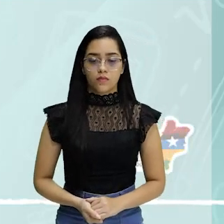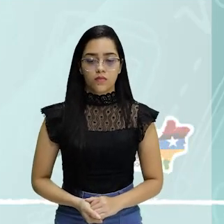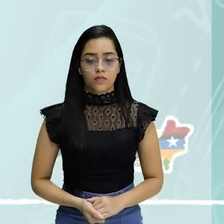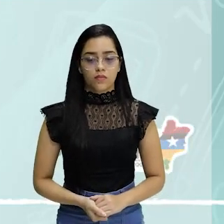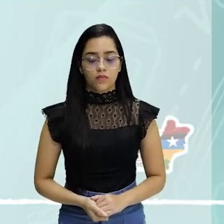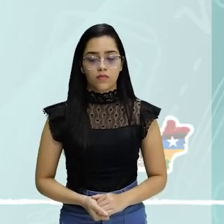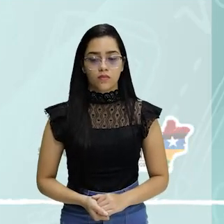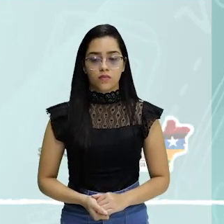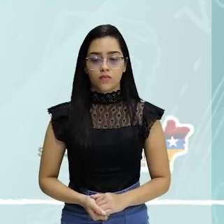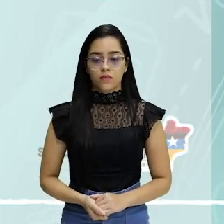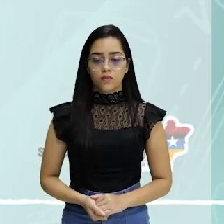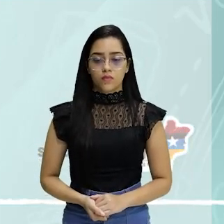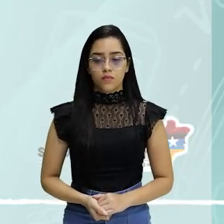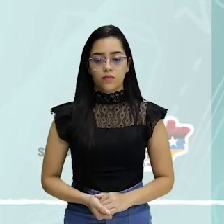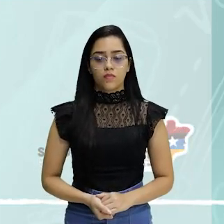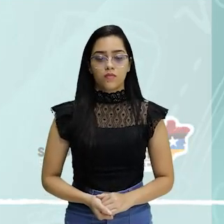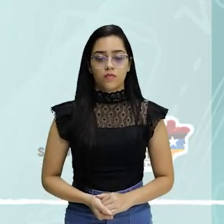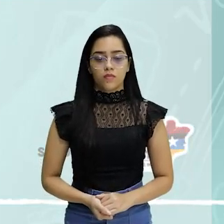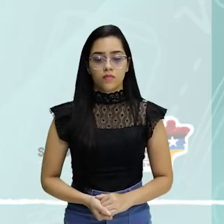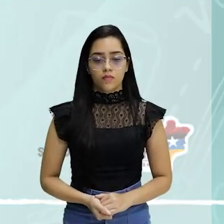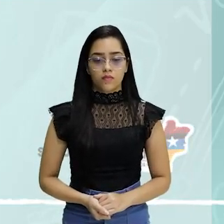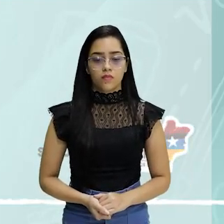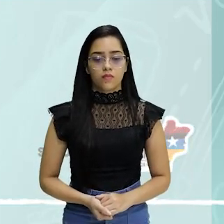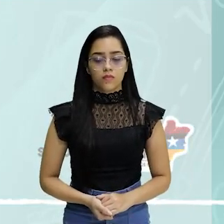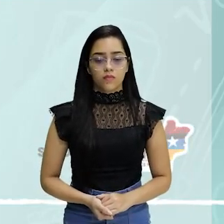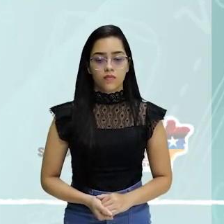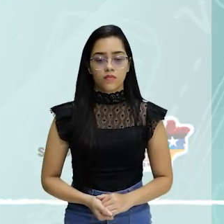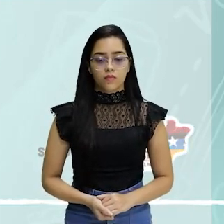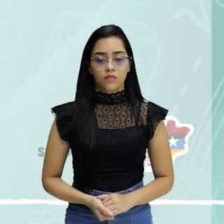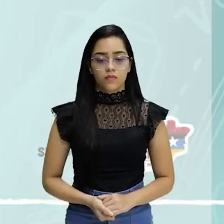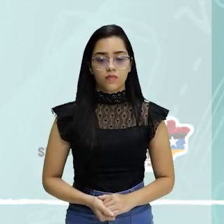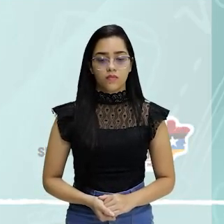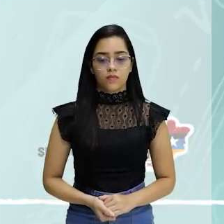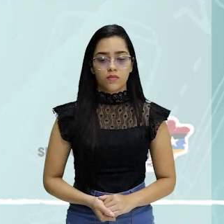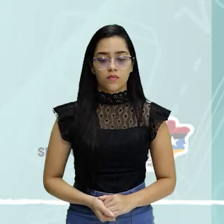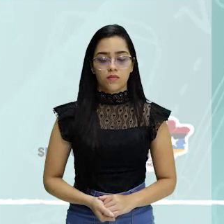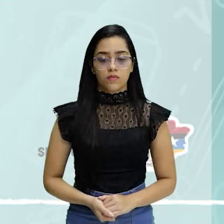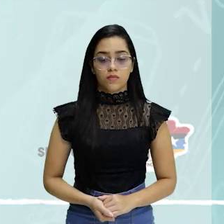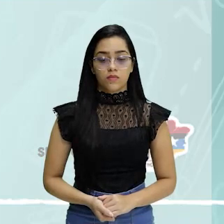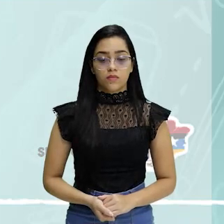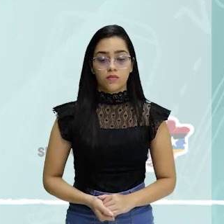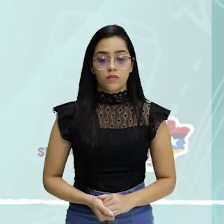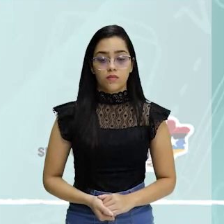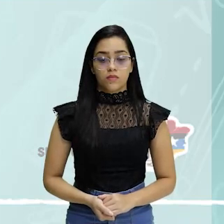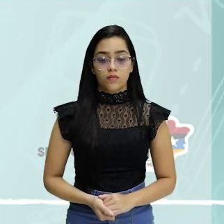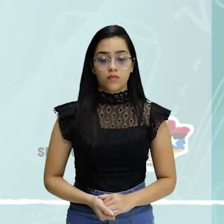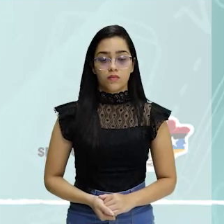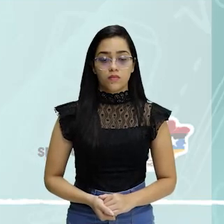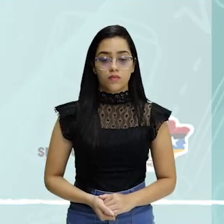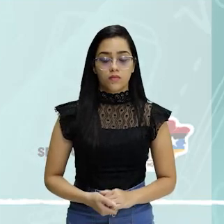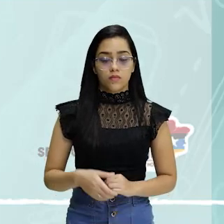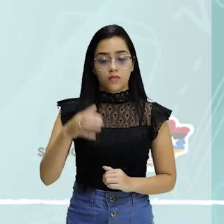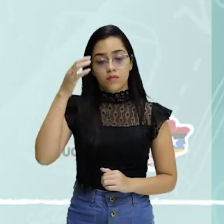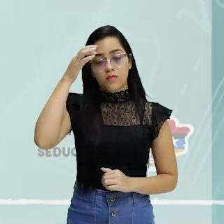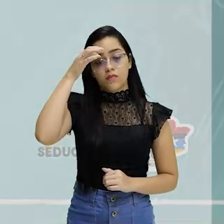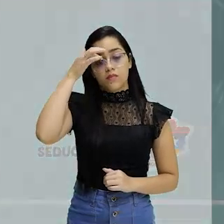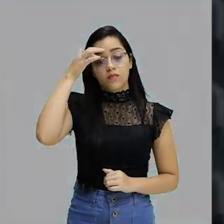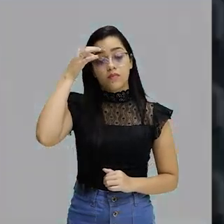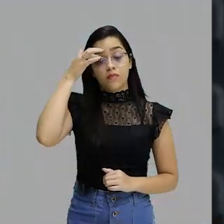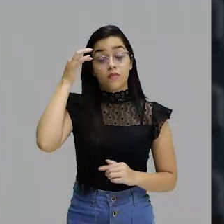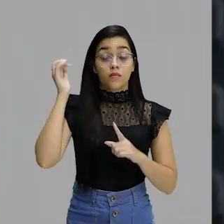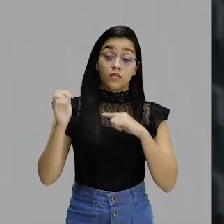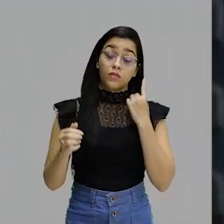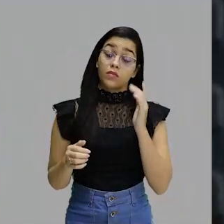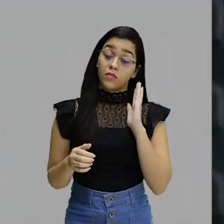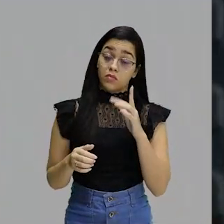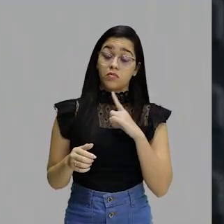umidade dos pés para obter abrigo e saborear a queratina das unhas, peles e pelos. Então, nós vimos